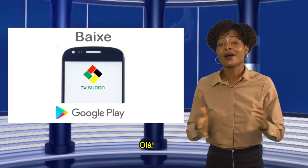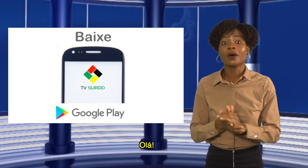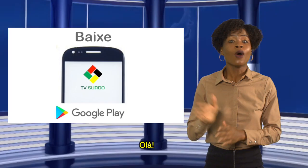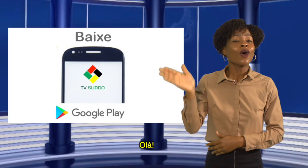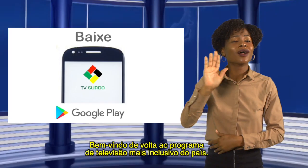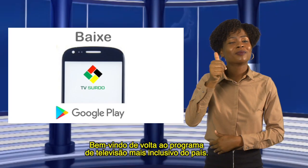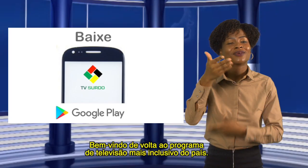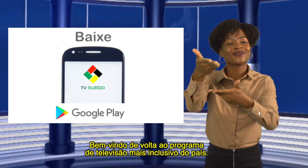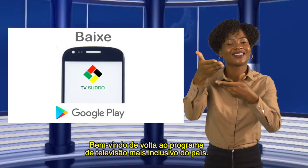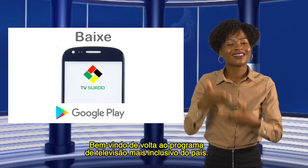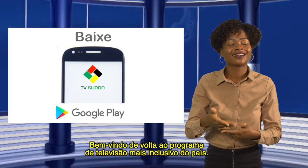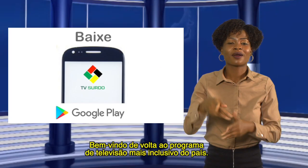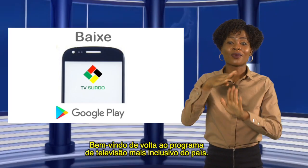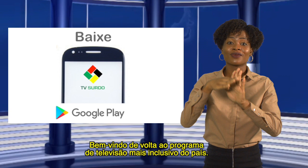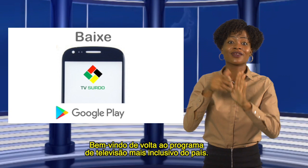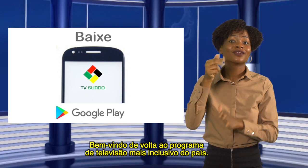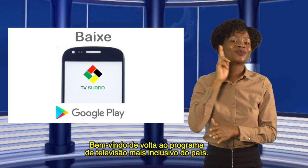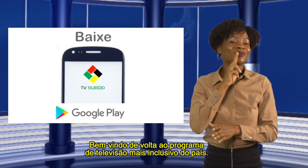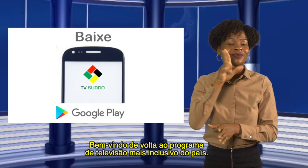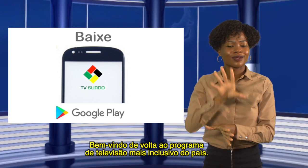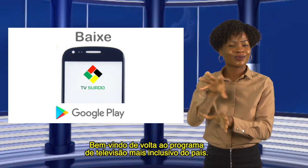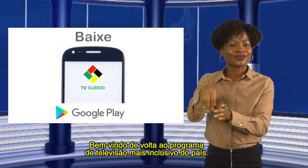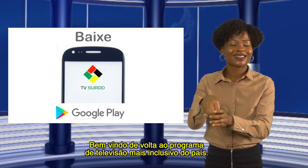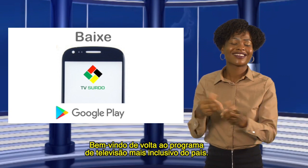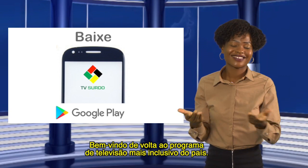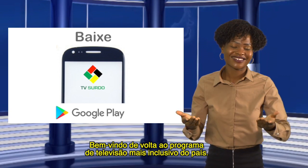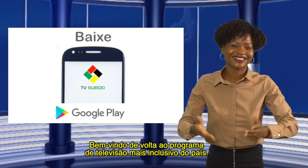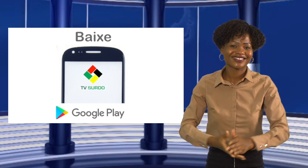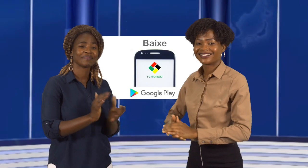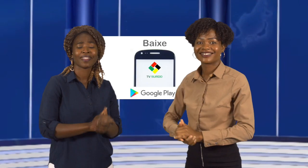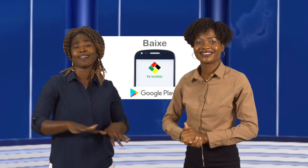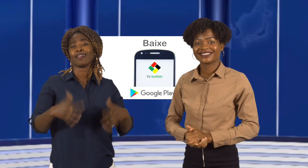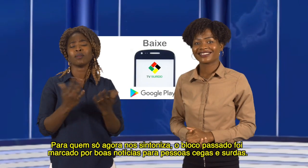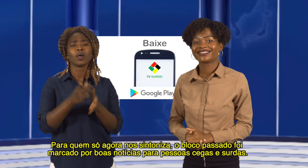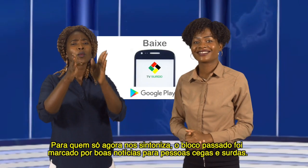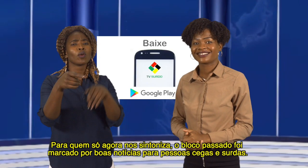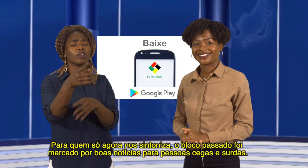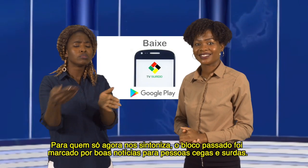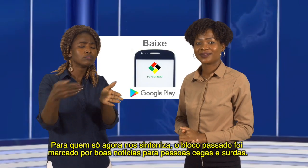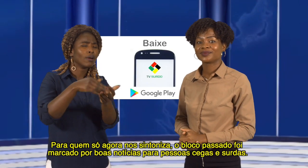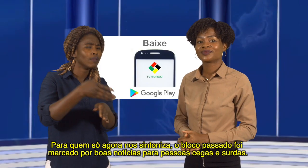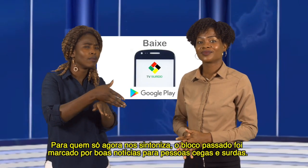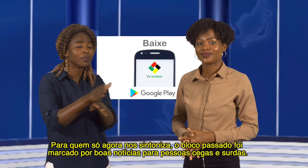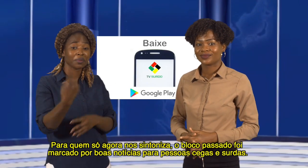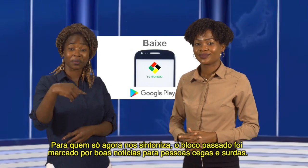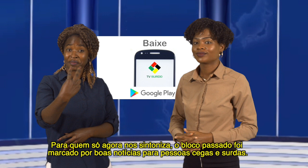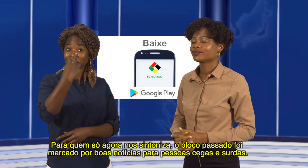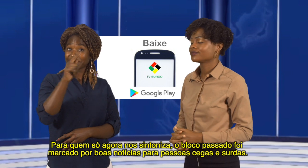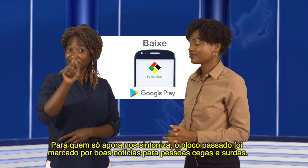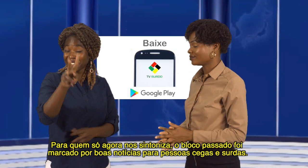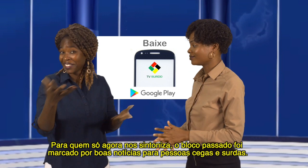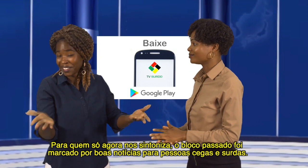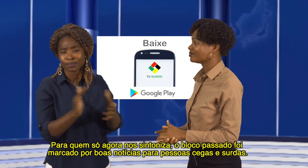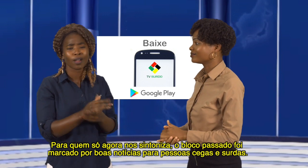Olá, bem-vindo de volta ao programa de televisão mais inclusivo do país. Para quem só agora nos sintoniza,